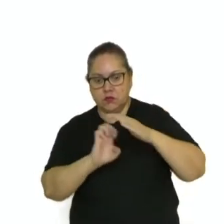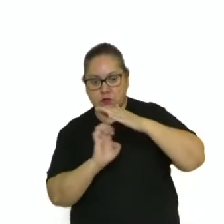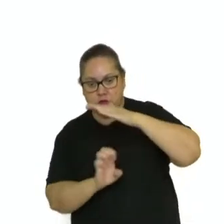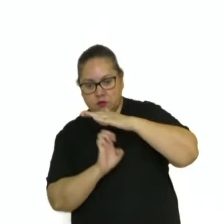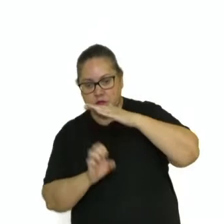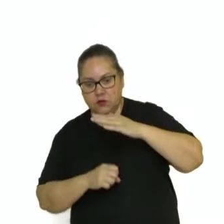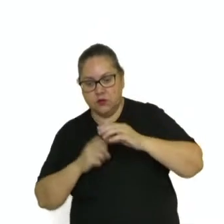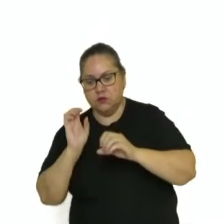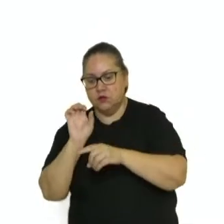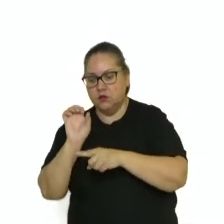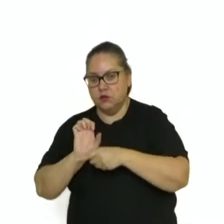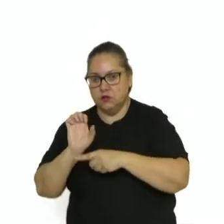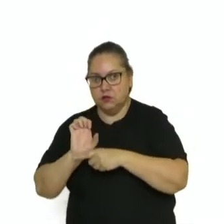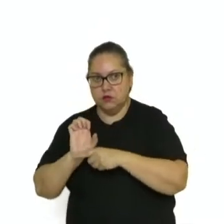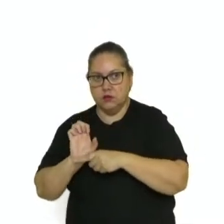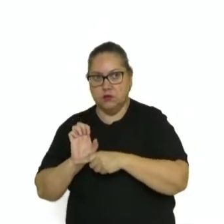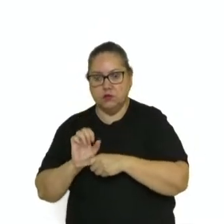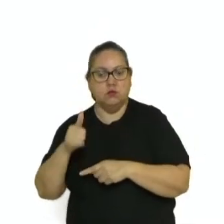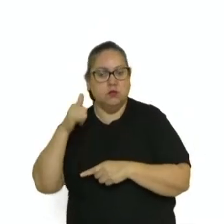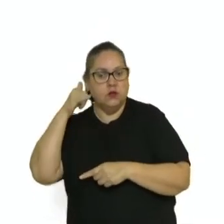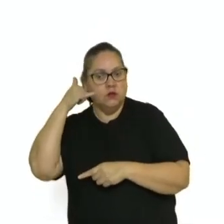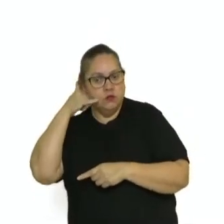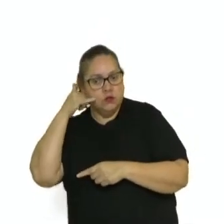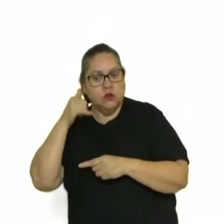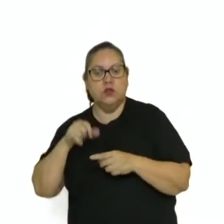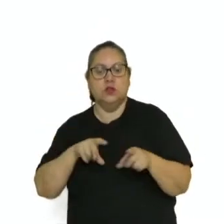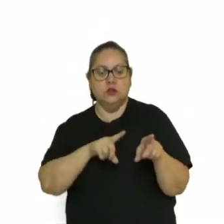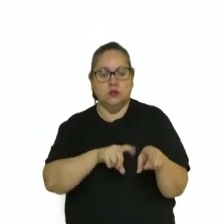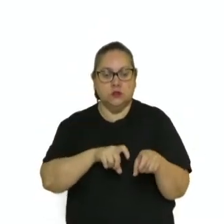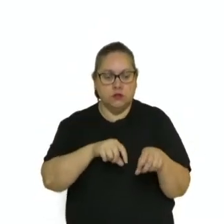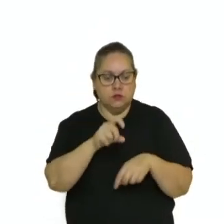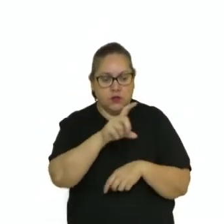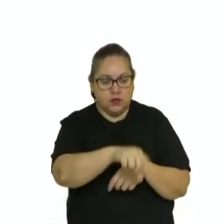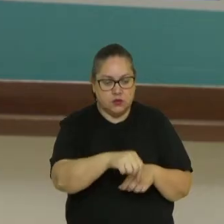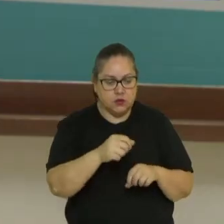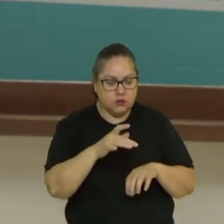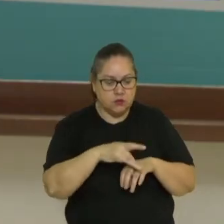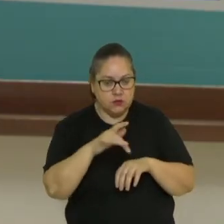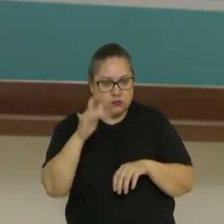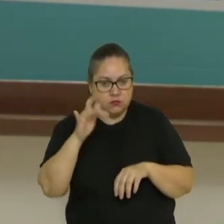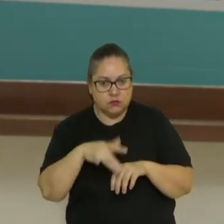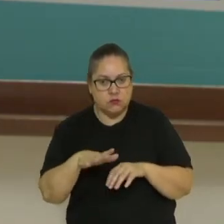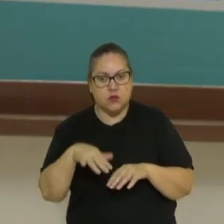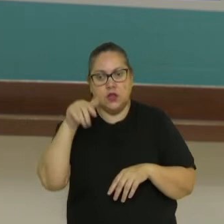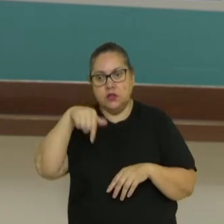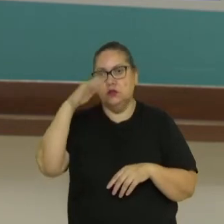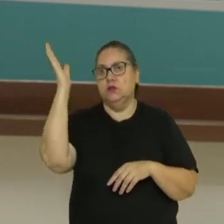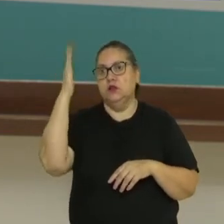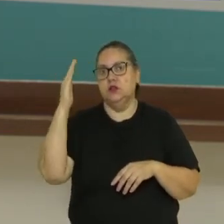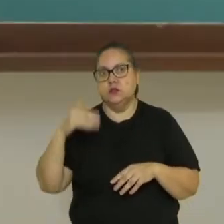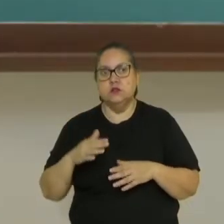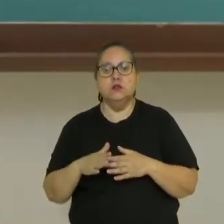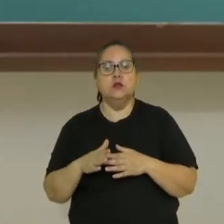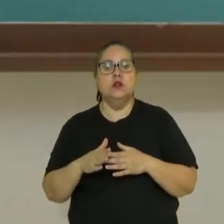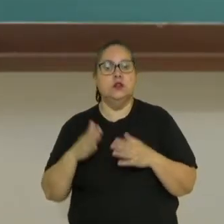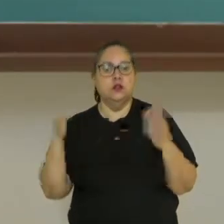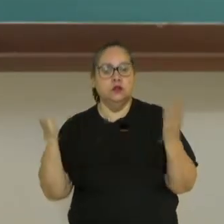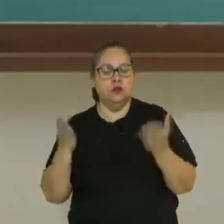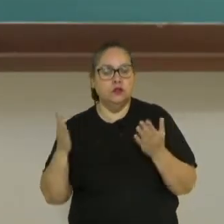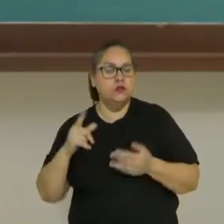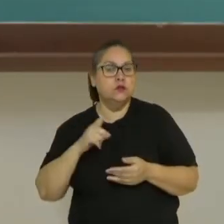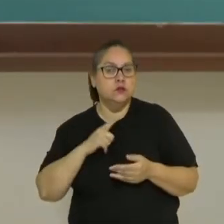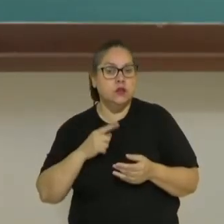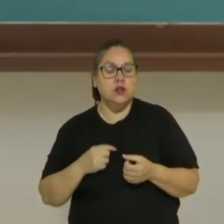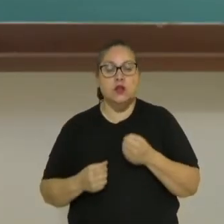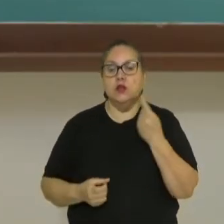que atuam em áreas como da telefonia e da mineração. No Brasil, o nosso país, até a atualidade existem